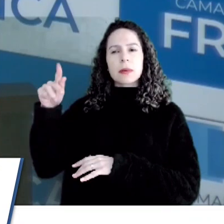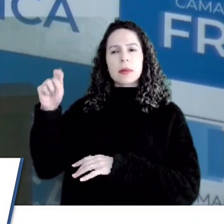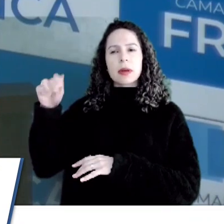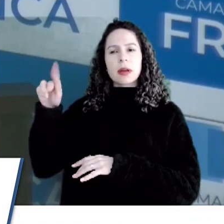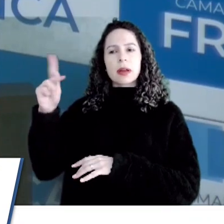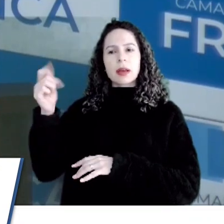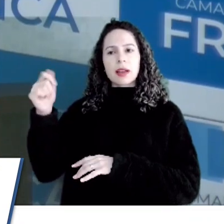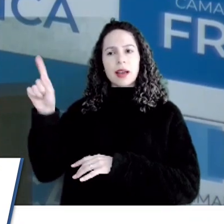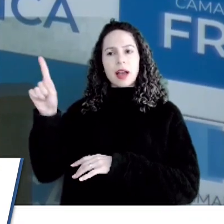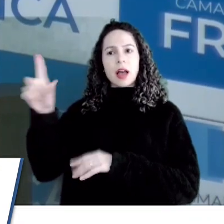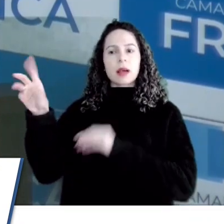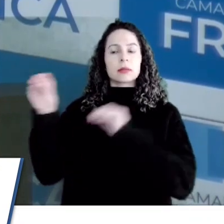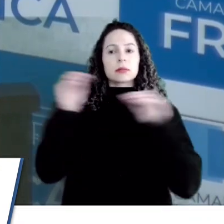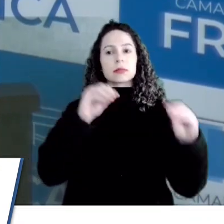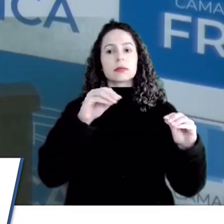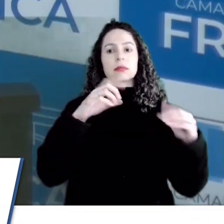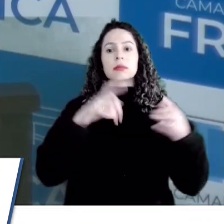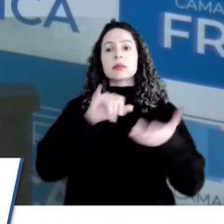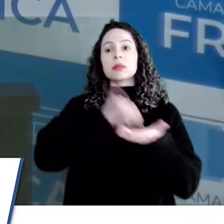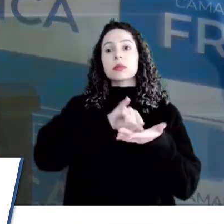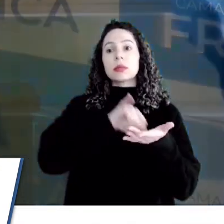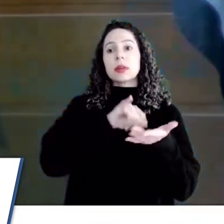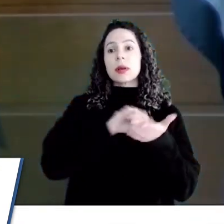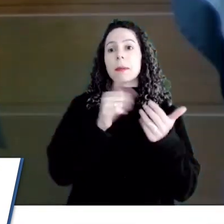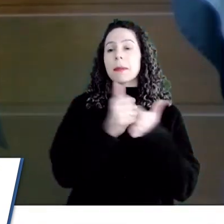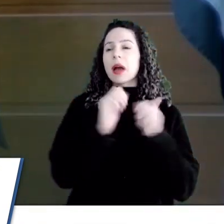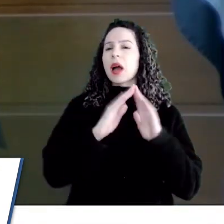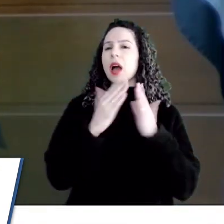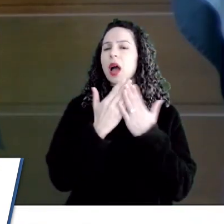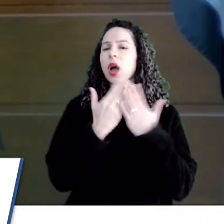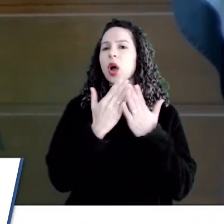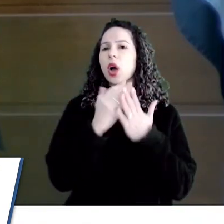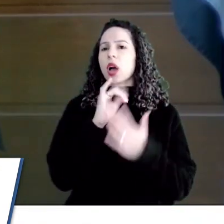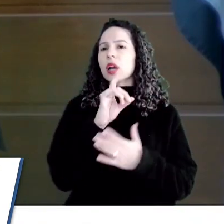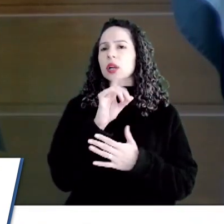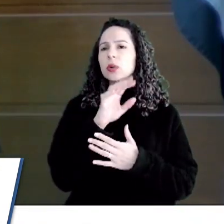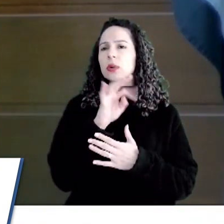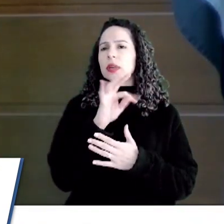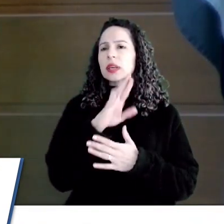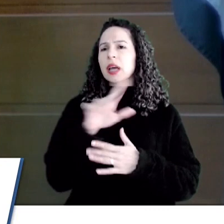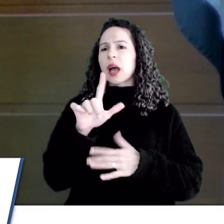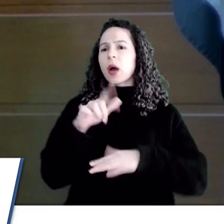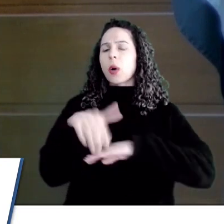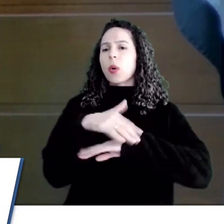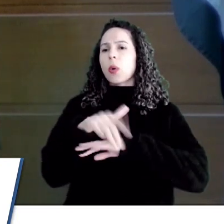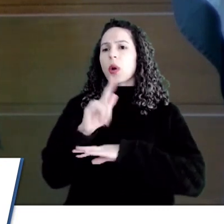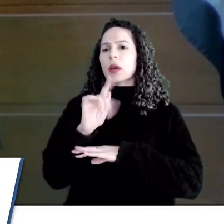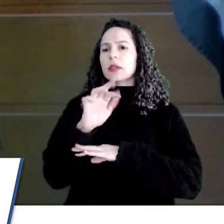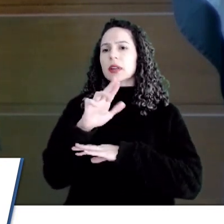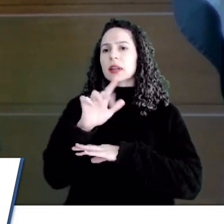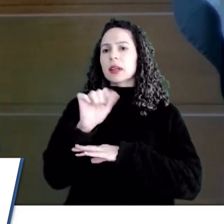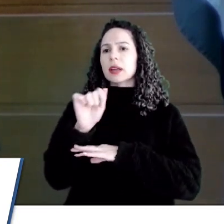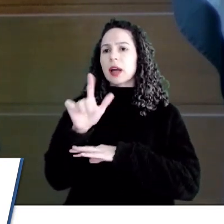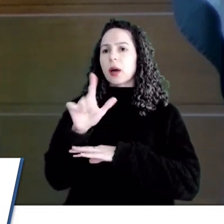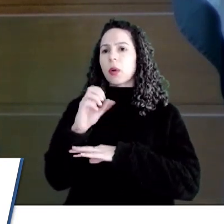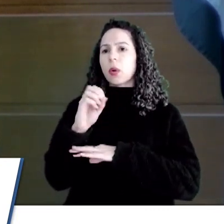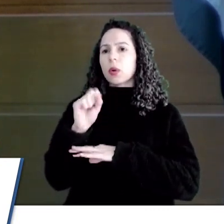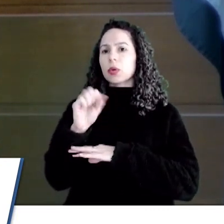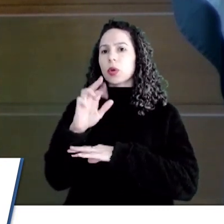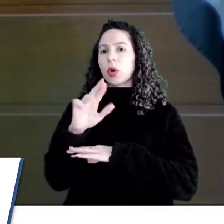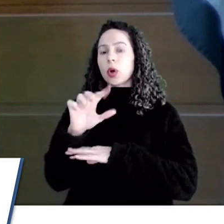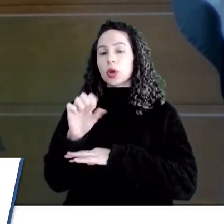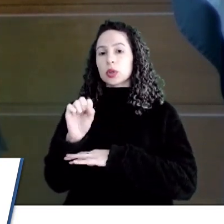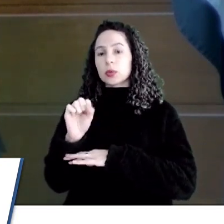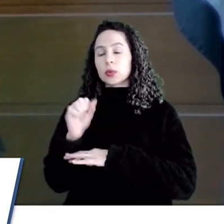no centro, próximo à Escola Industrial, na rua General Osório 1645. E também